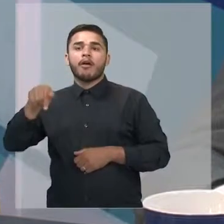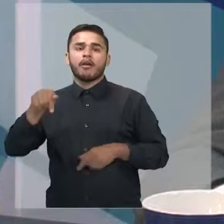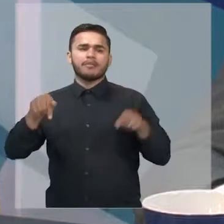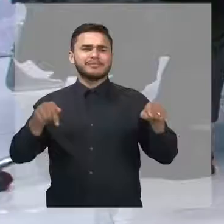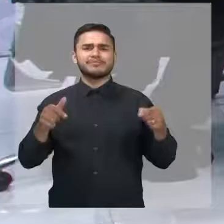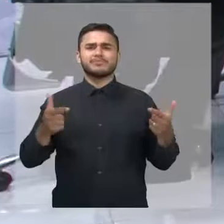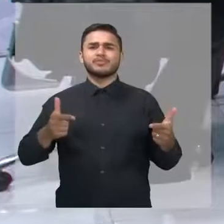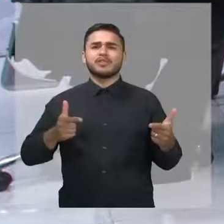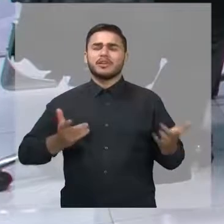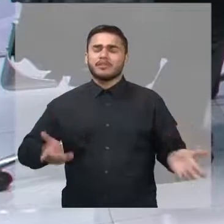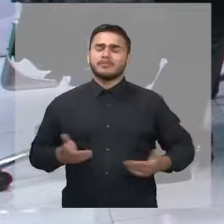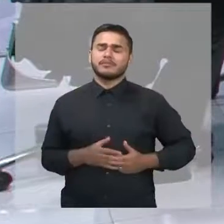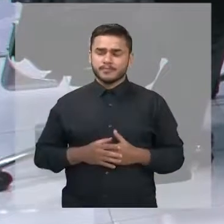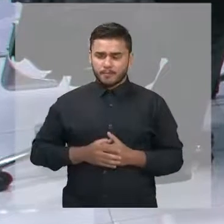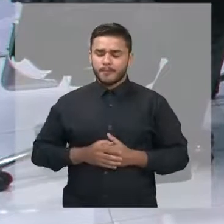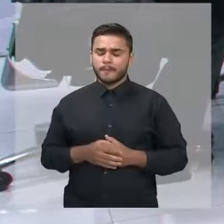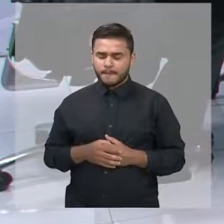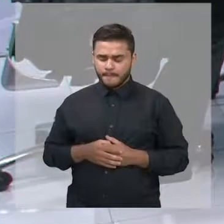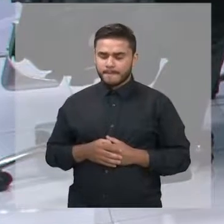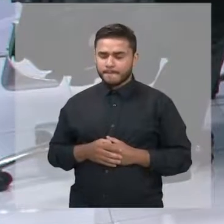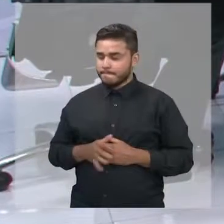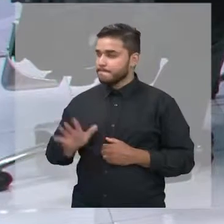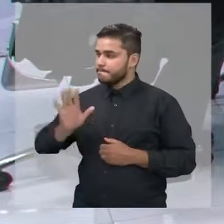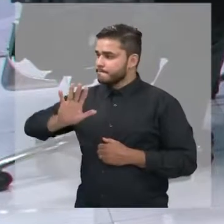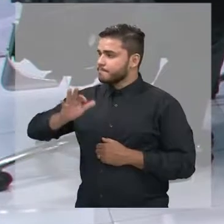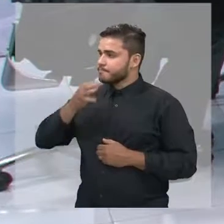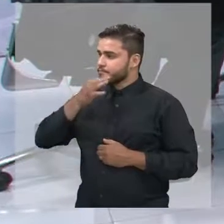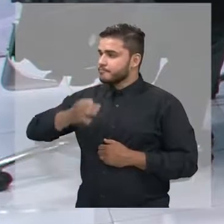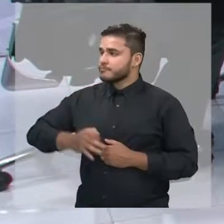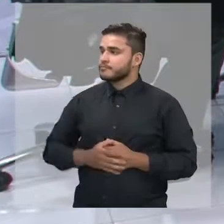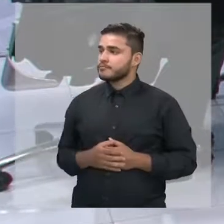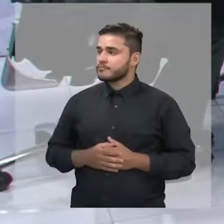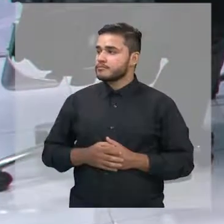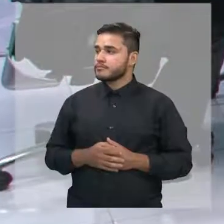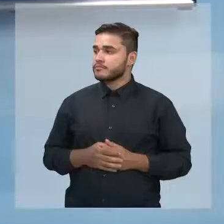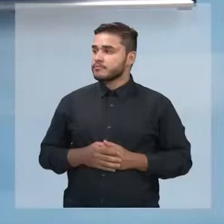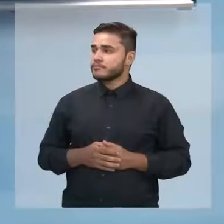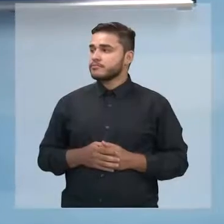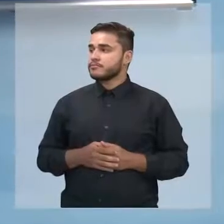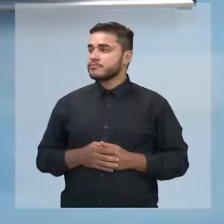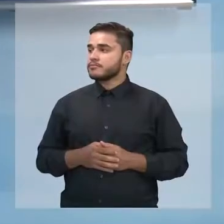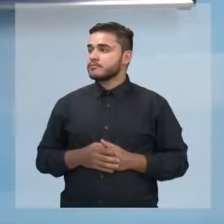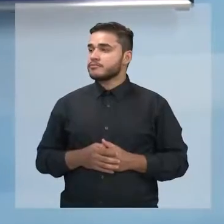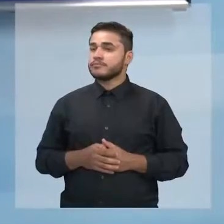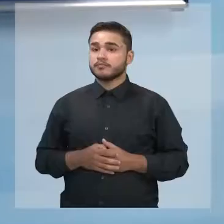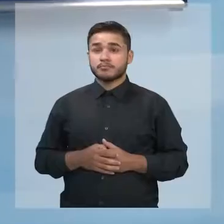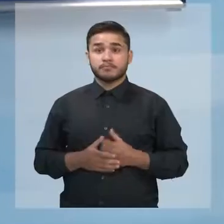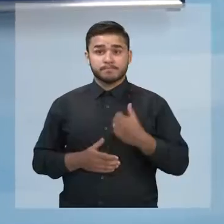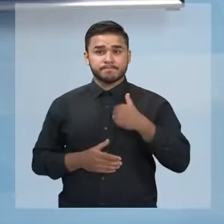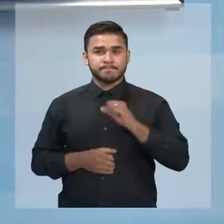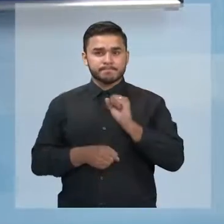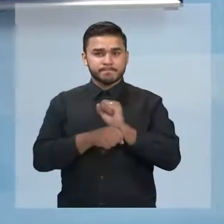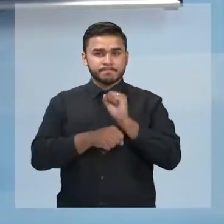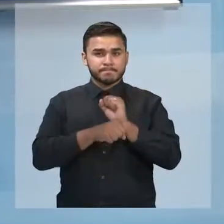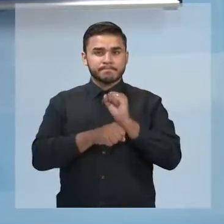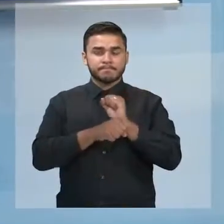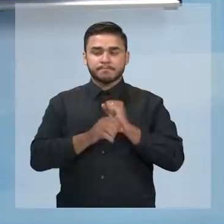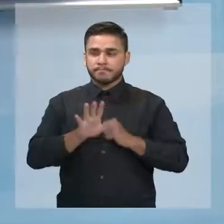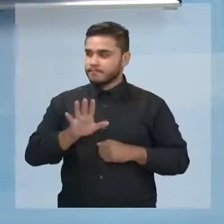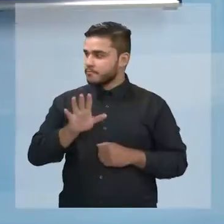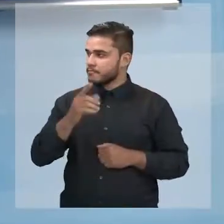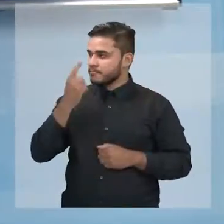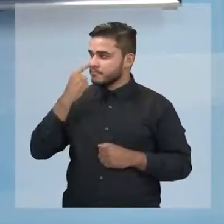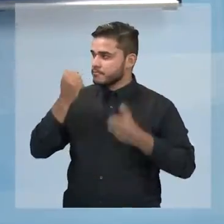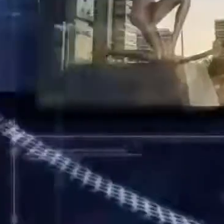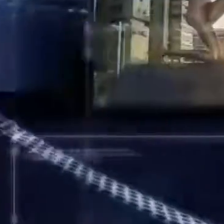fazer um intervalo e quando a gente voltar vamos enfrentar essas questões polêmicas a partir da sua percepção, professor Rui. Um instante só